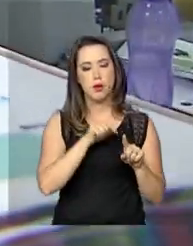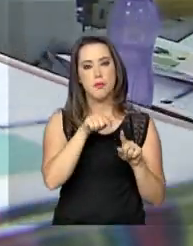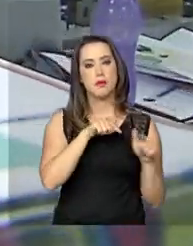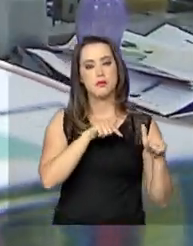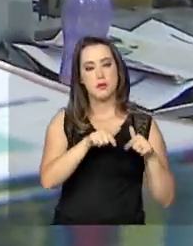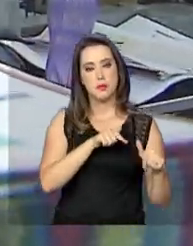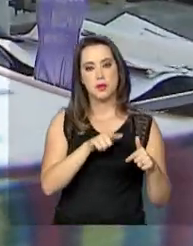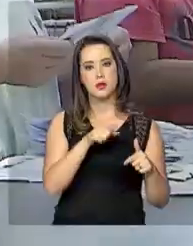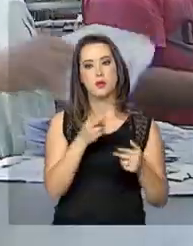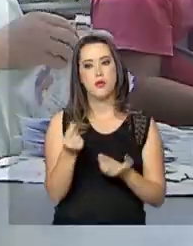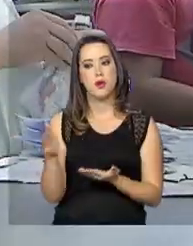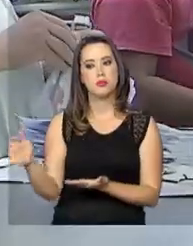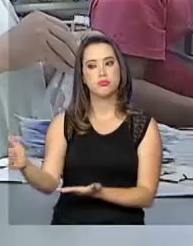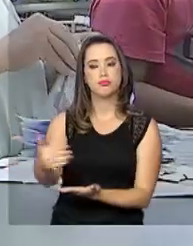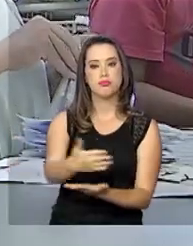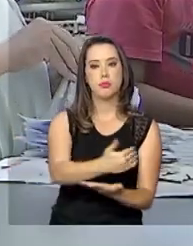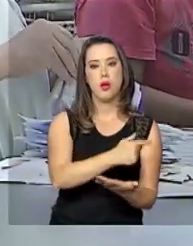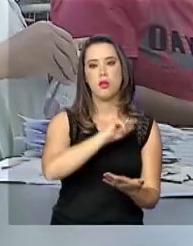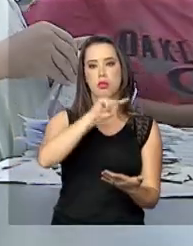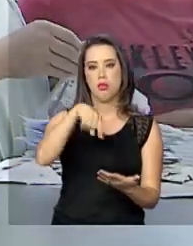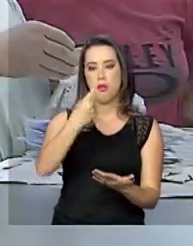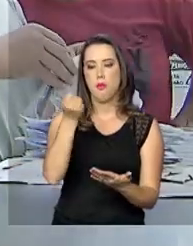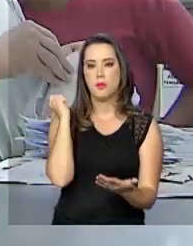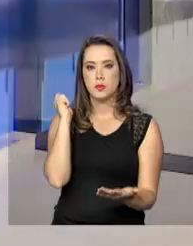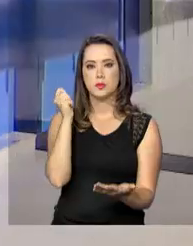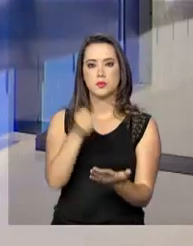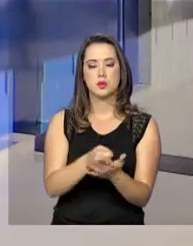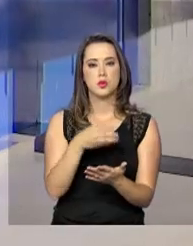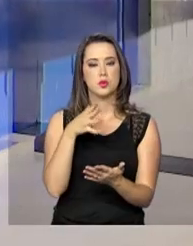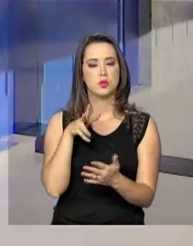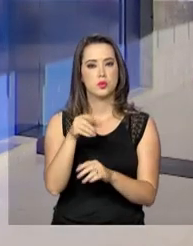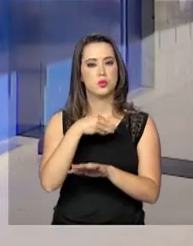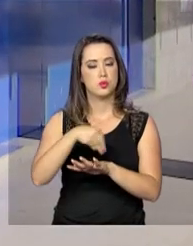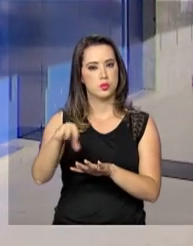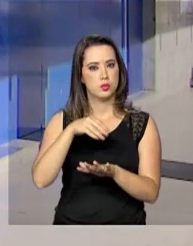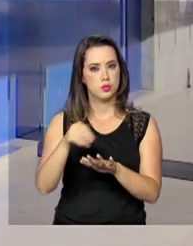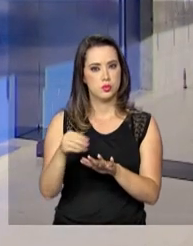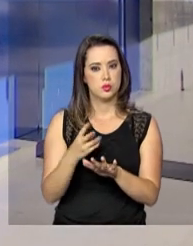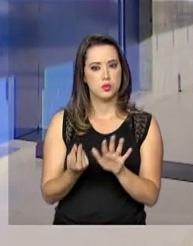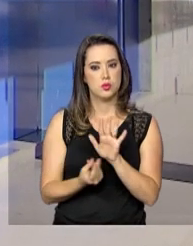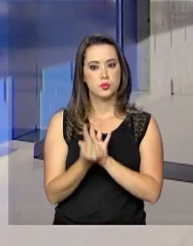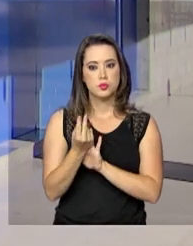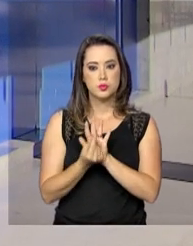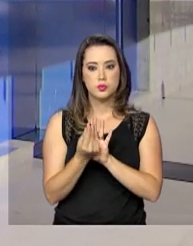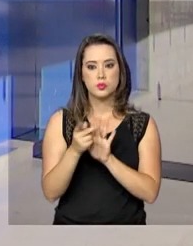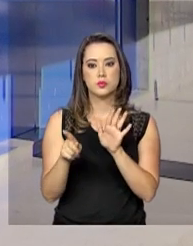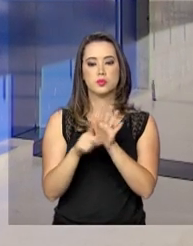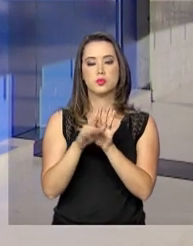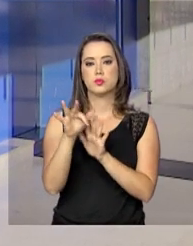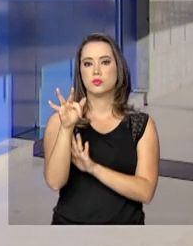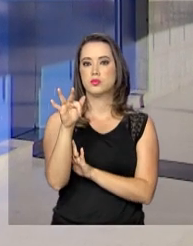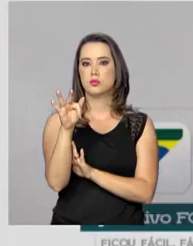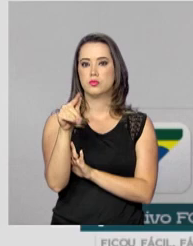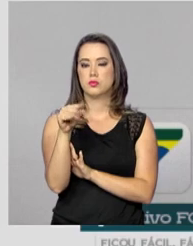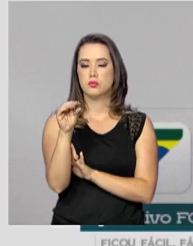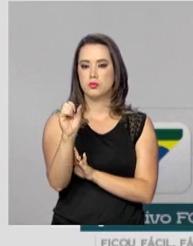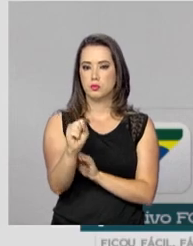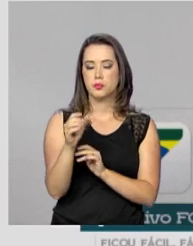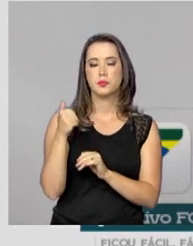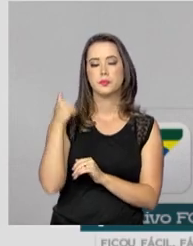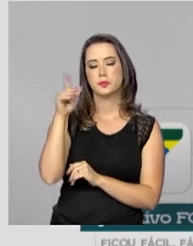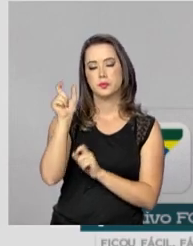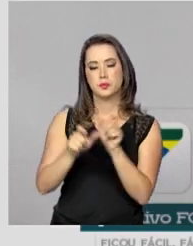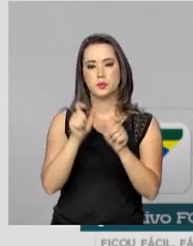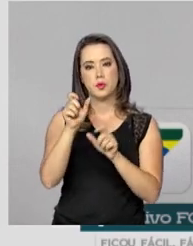os valores recolhidos e repassar todas as informações sobre suas contas vinculadas da caixa econômica federal mas o